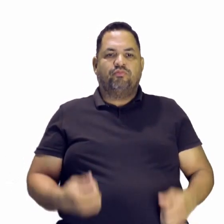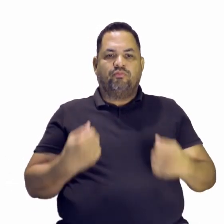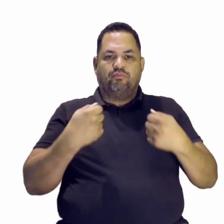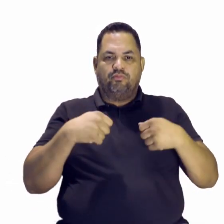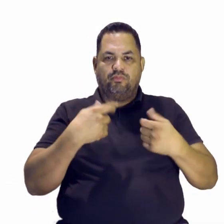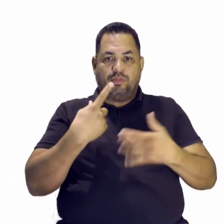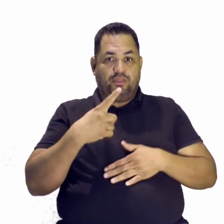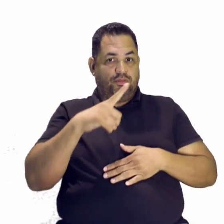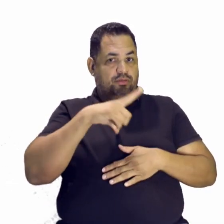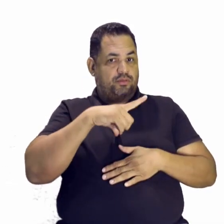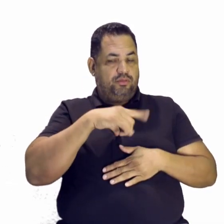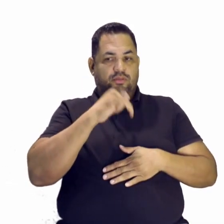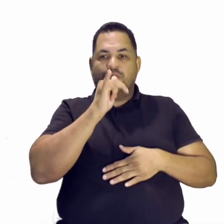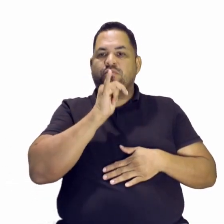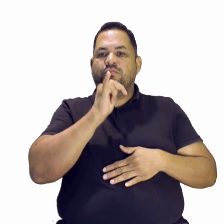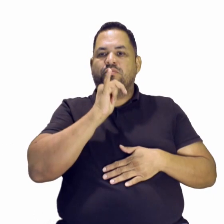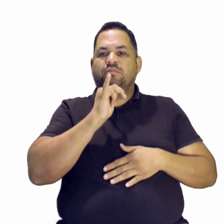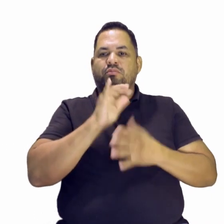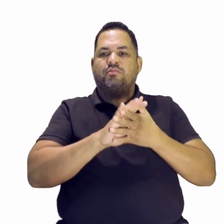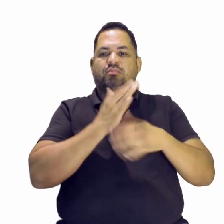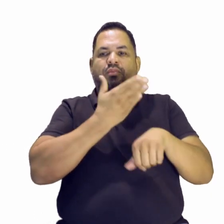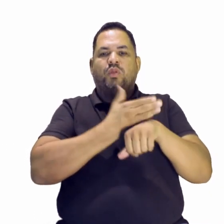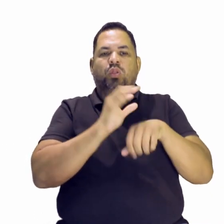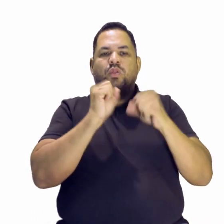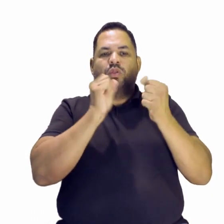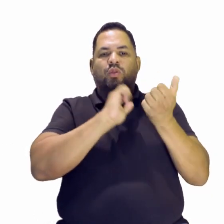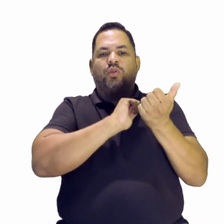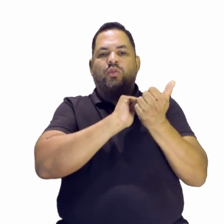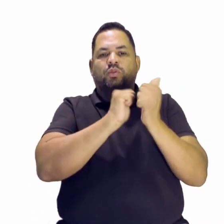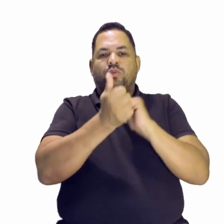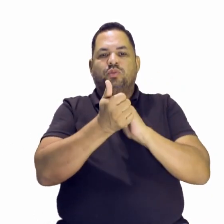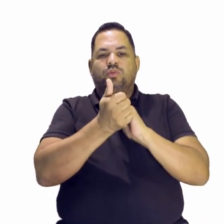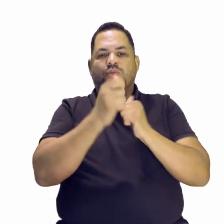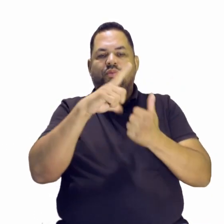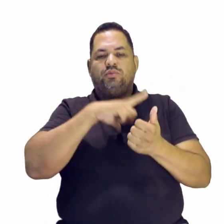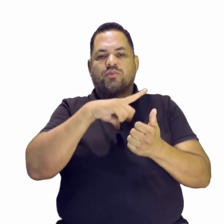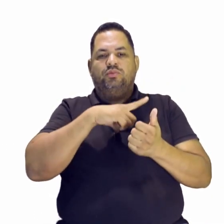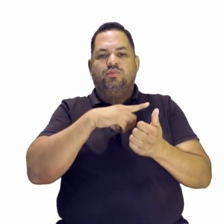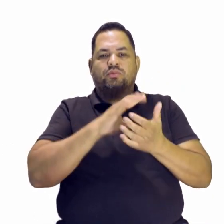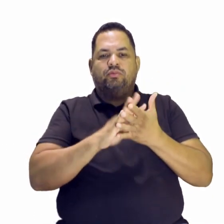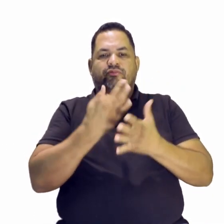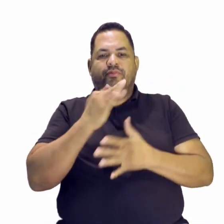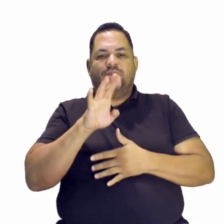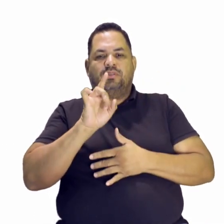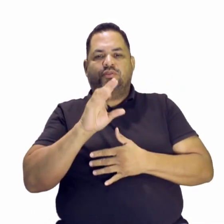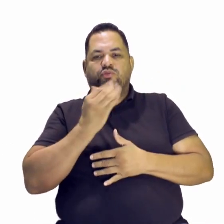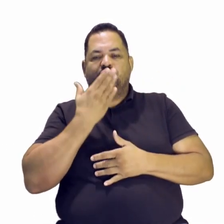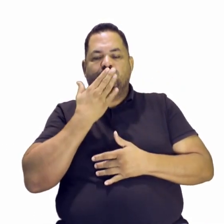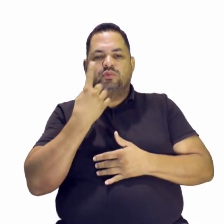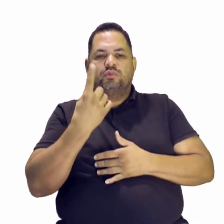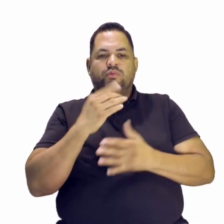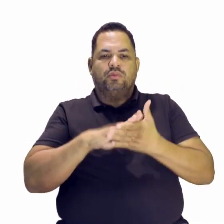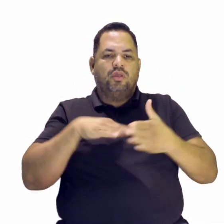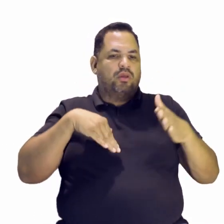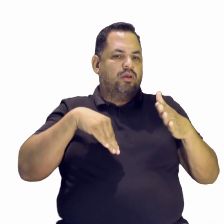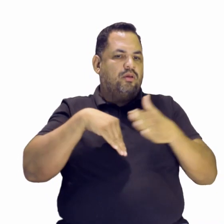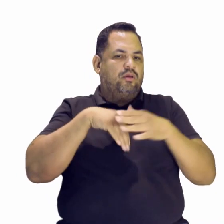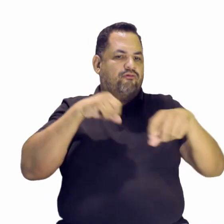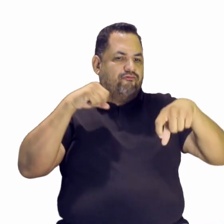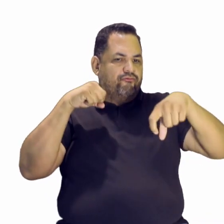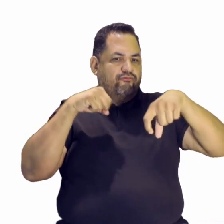apontar como exemplo de exercício ou de esporte que recruta aí fibras do tipo 1. Será que é o futebol na letra